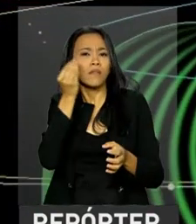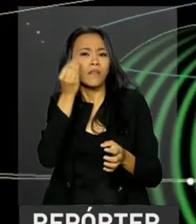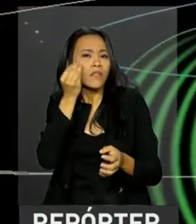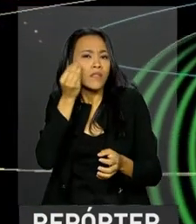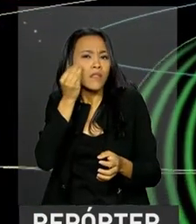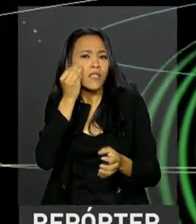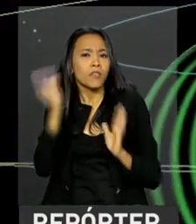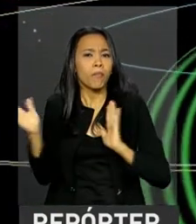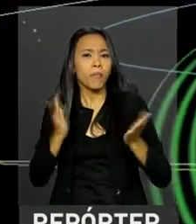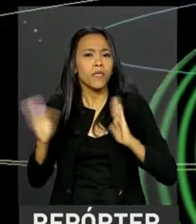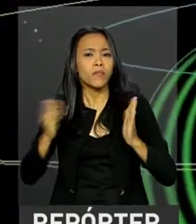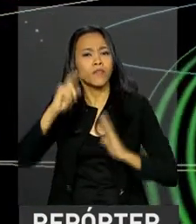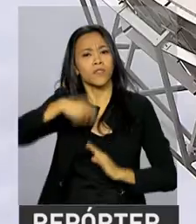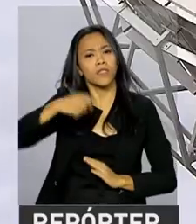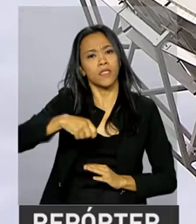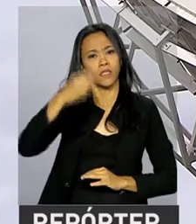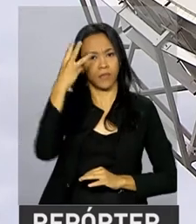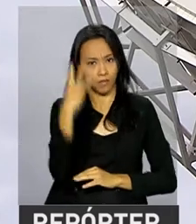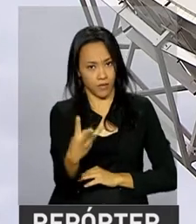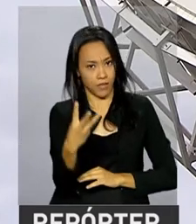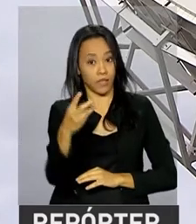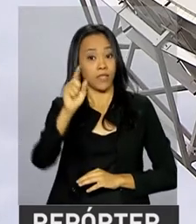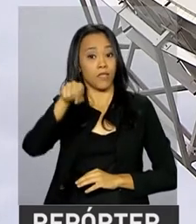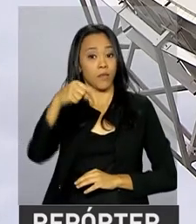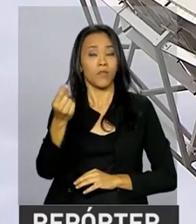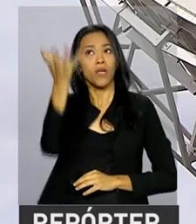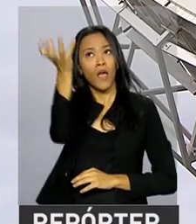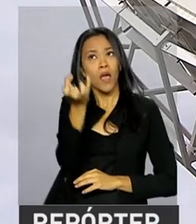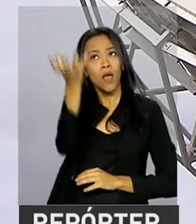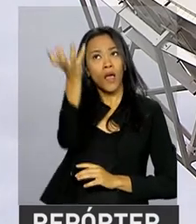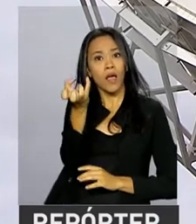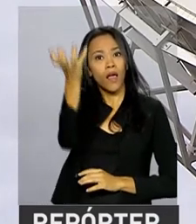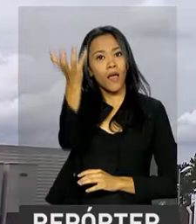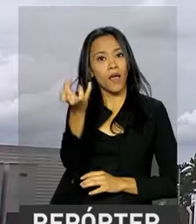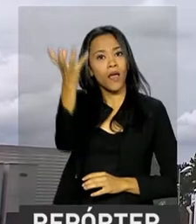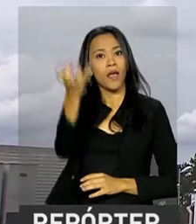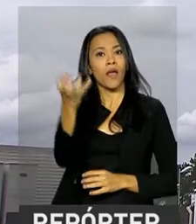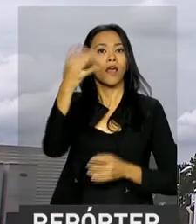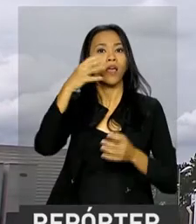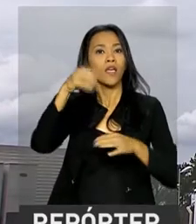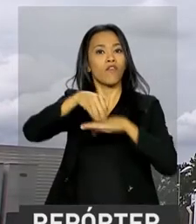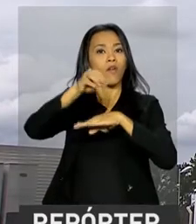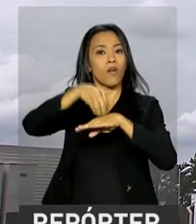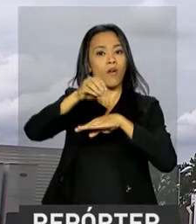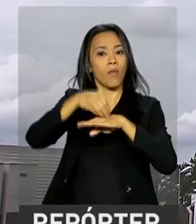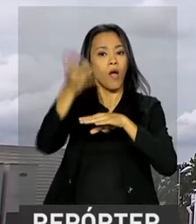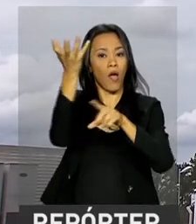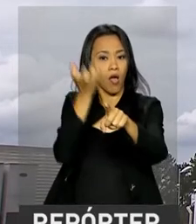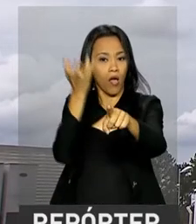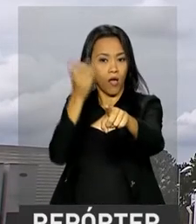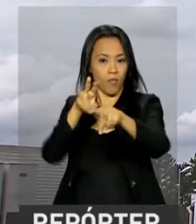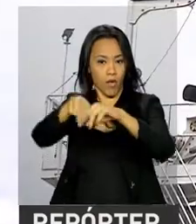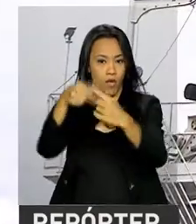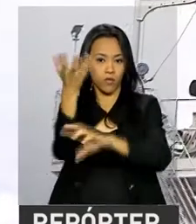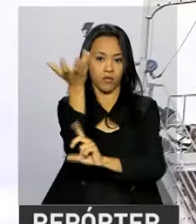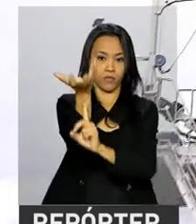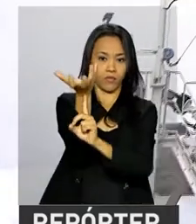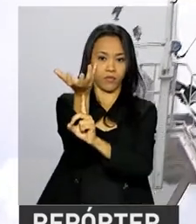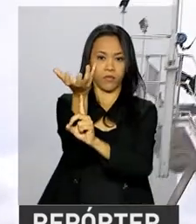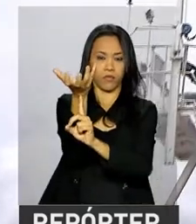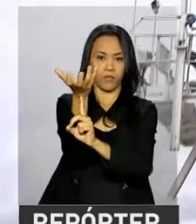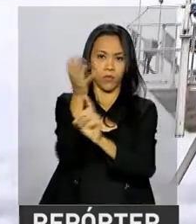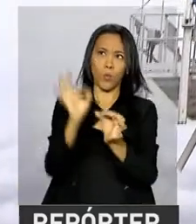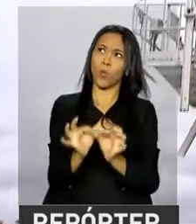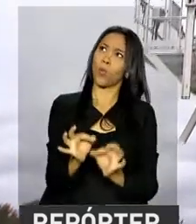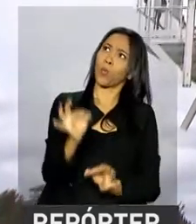por um período de 3 meses, onde começa a receber instruções por terra por meio desta antena gigante, de 18